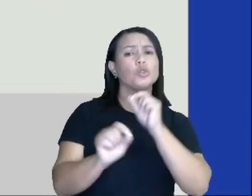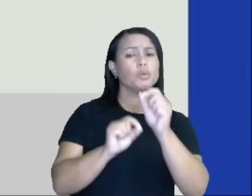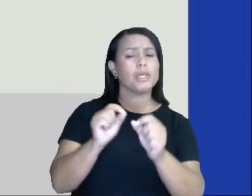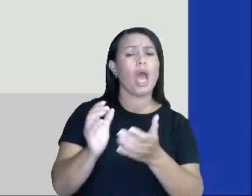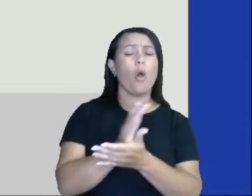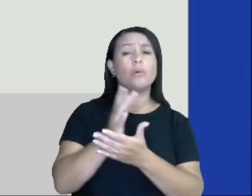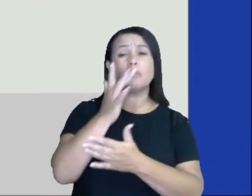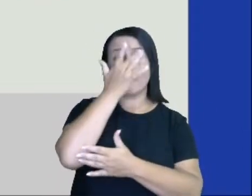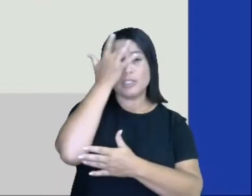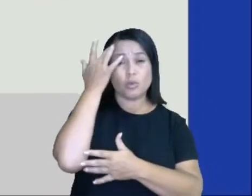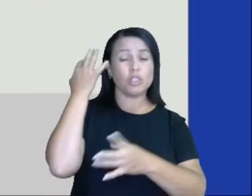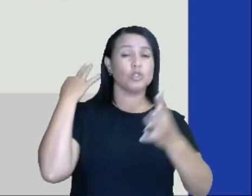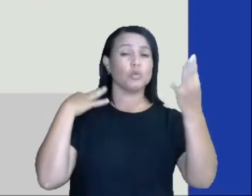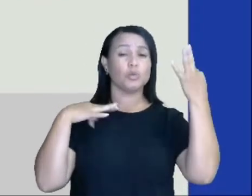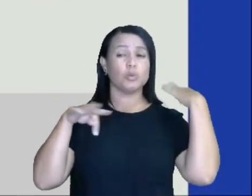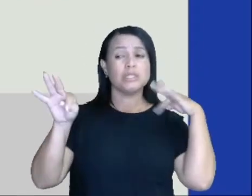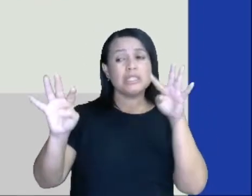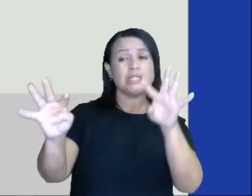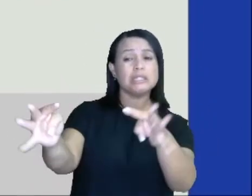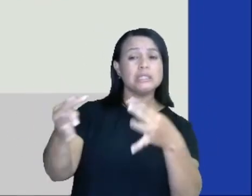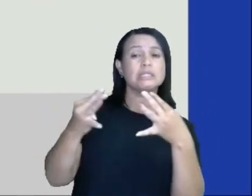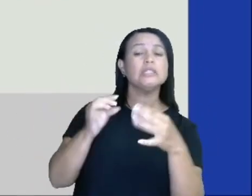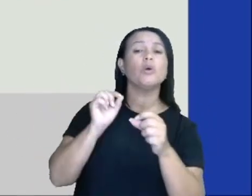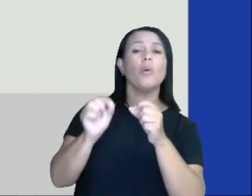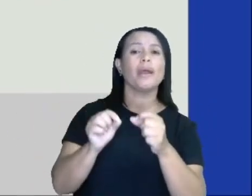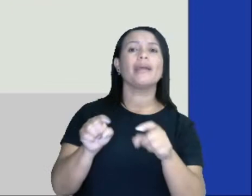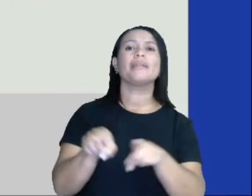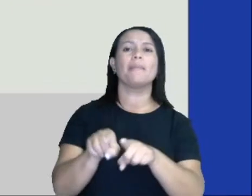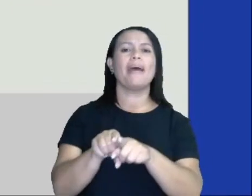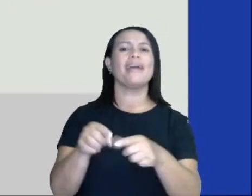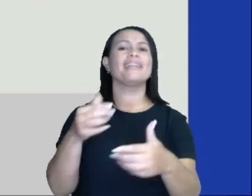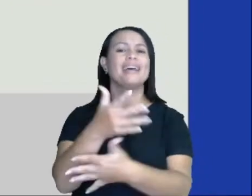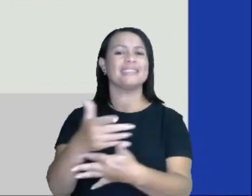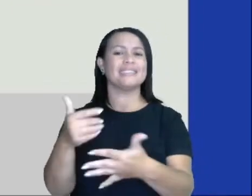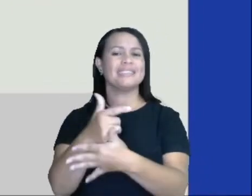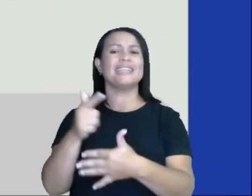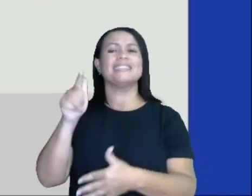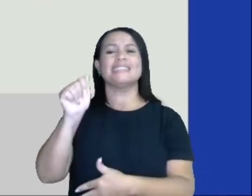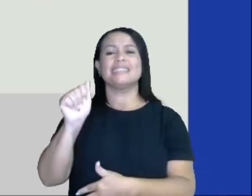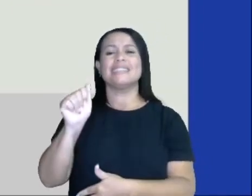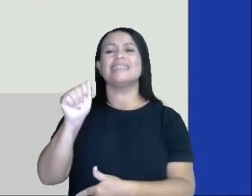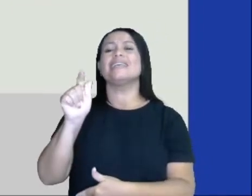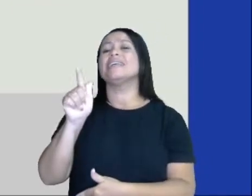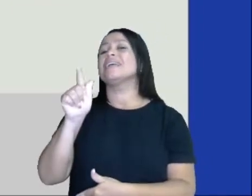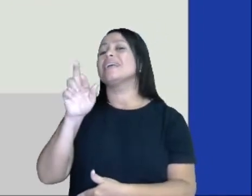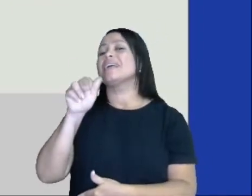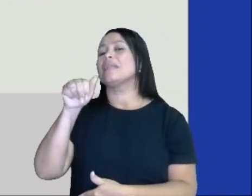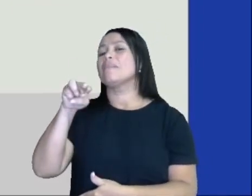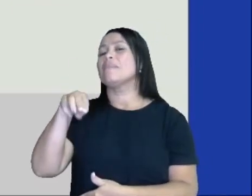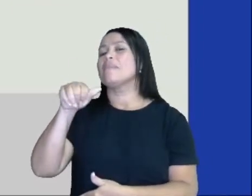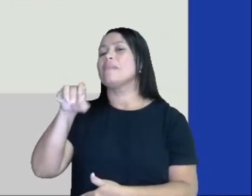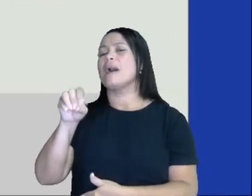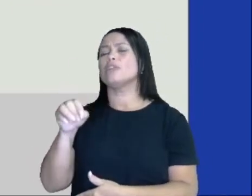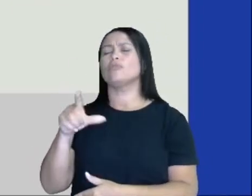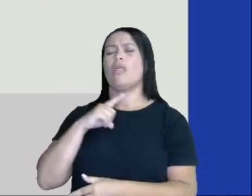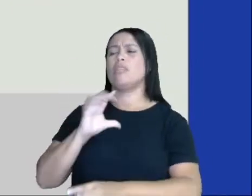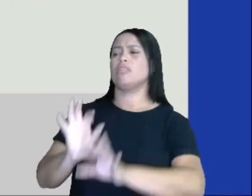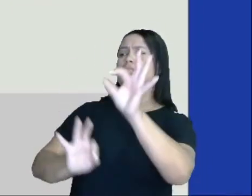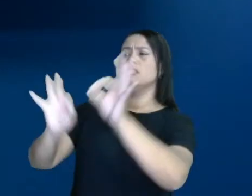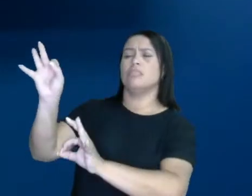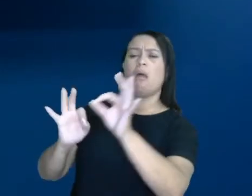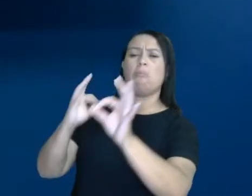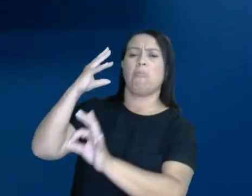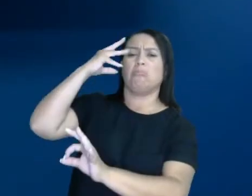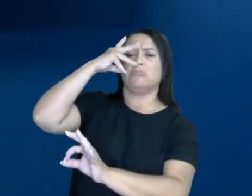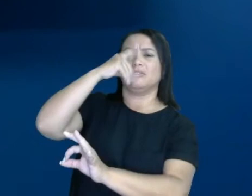os turistas de outras formas, tá? Como a cidade de Gramado, que tem uma arquitetura belíssima, um frio aconchegante, é